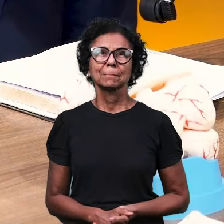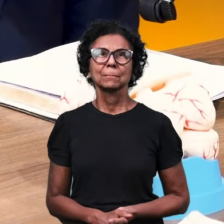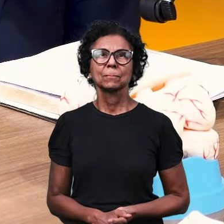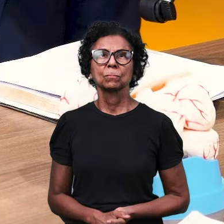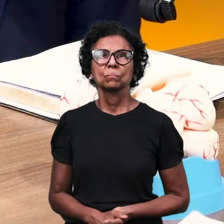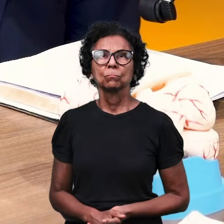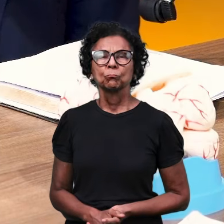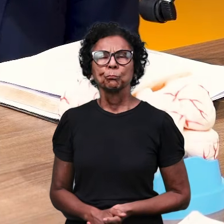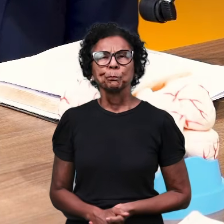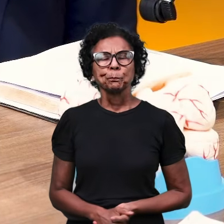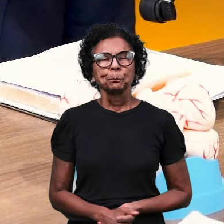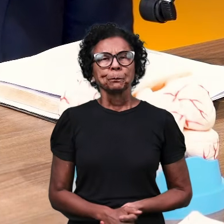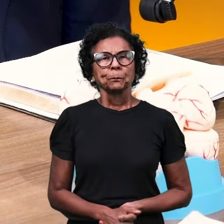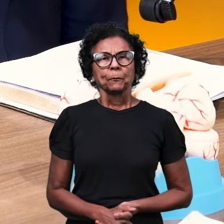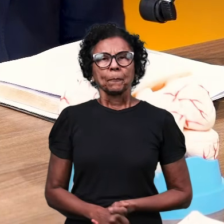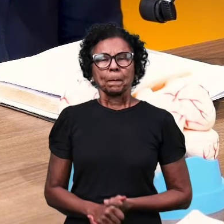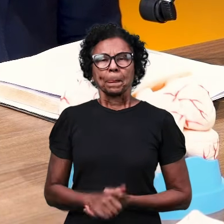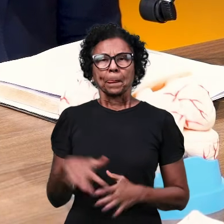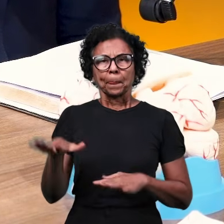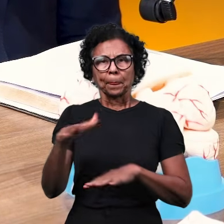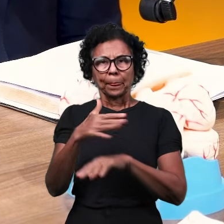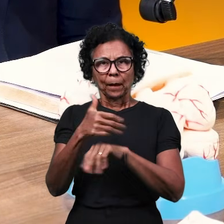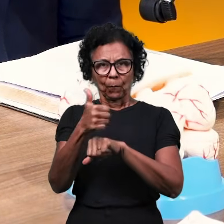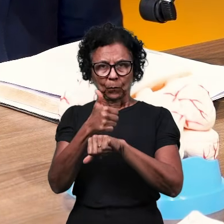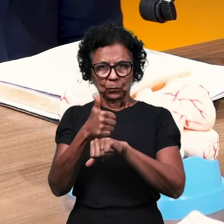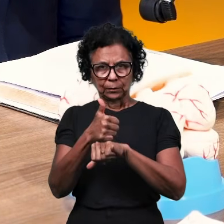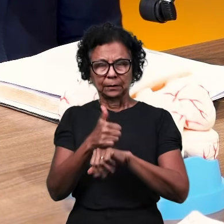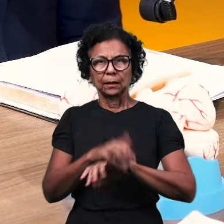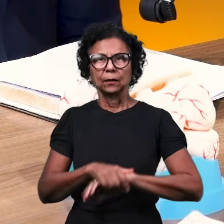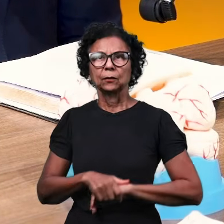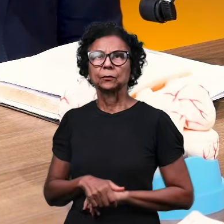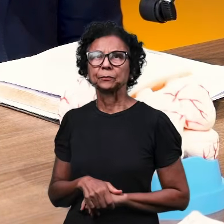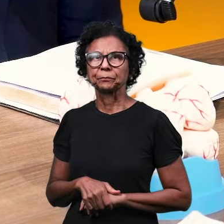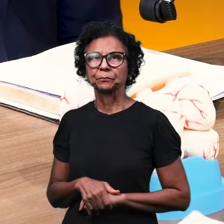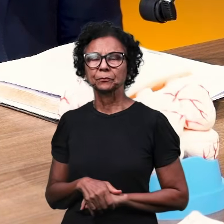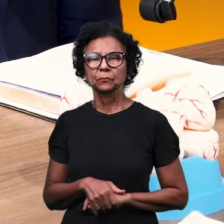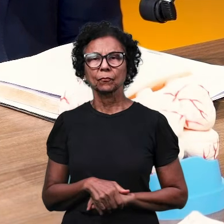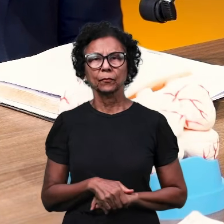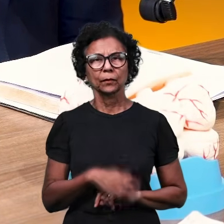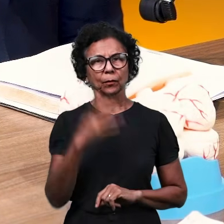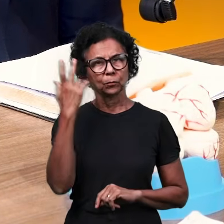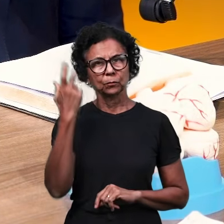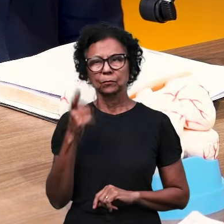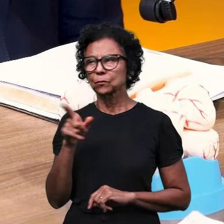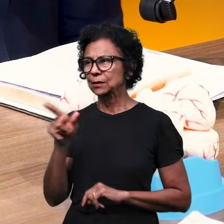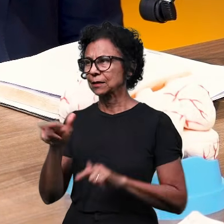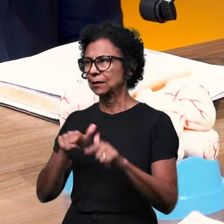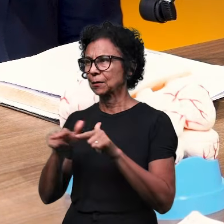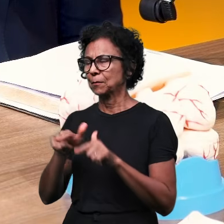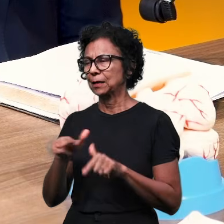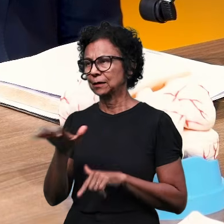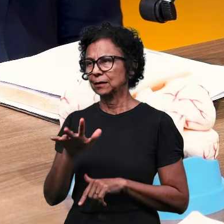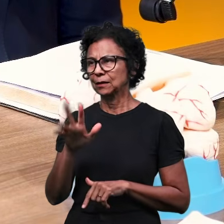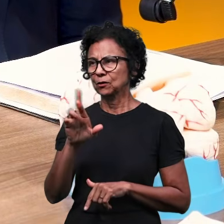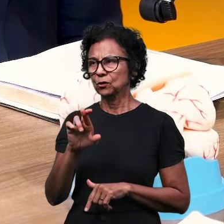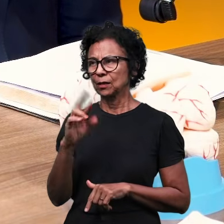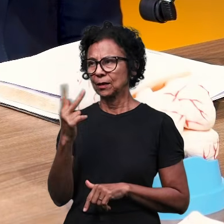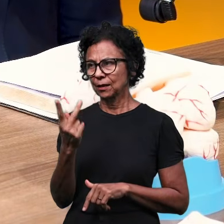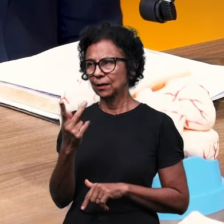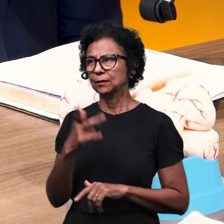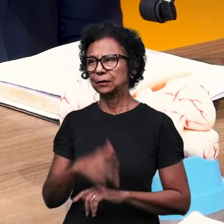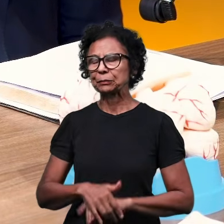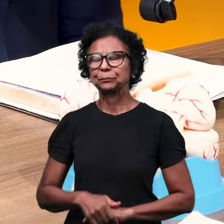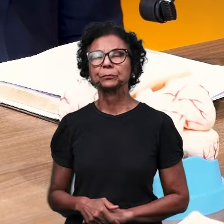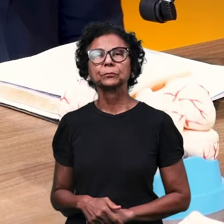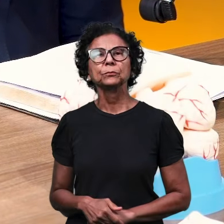profissional, uma coisa que é muito comum, e o pastor Orlando, que trabalha na área de RH, certamente pode falar um pouquinho